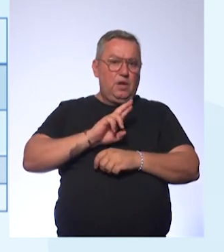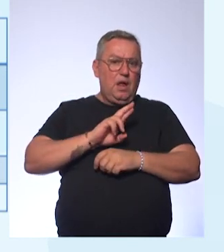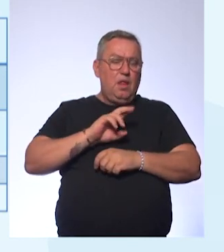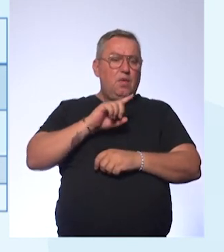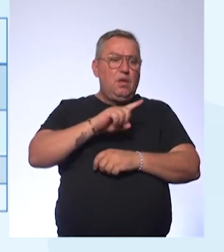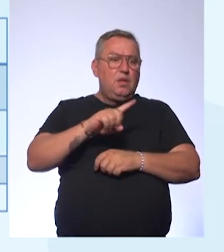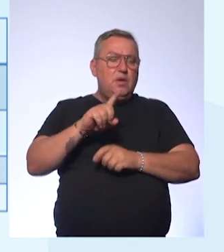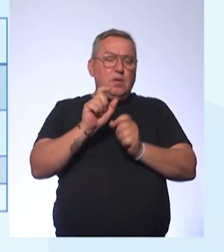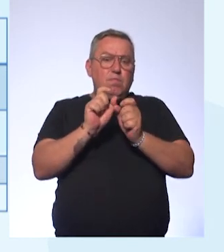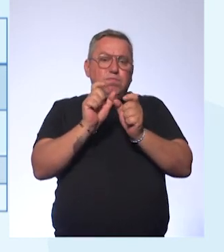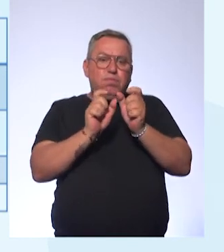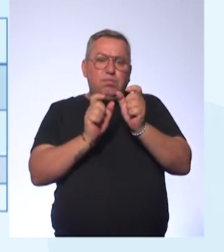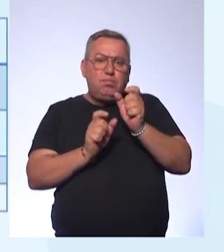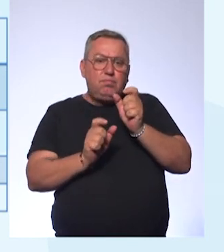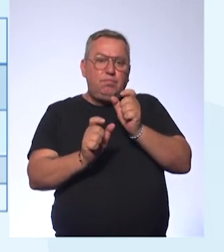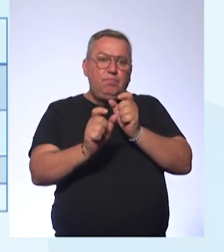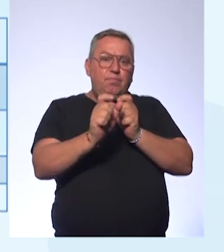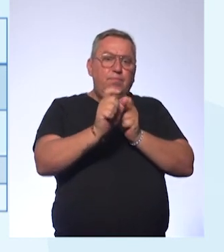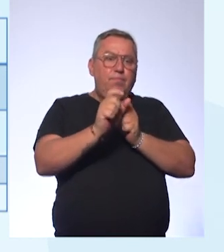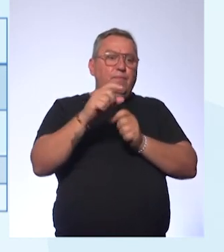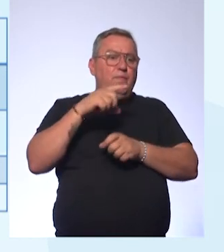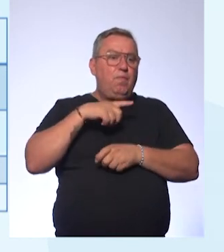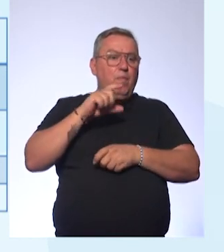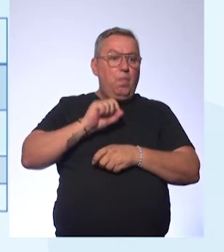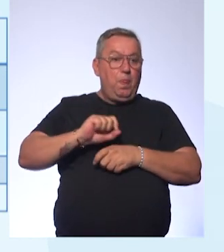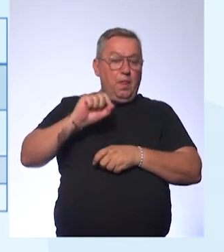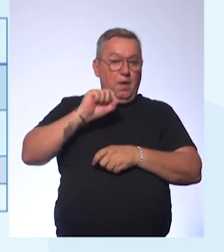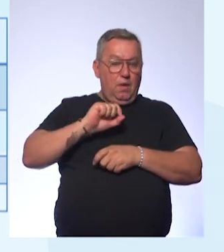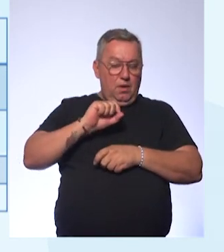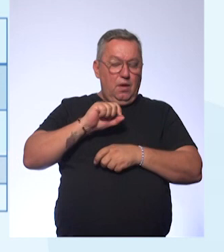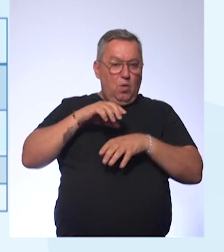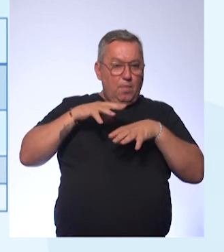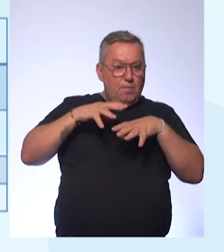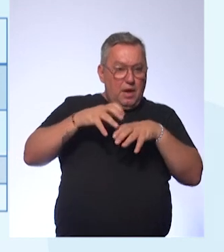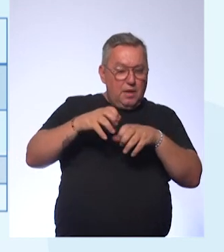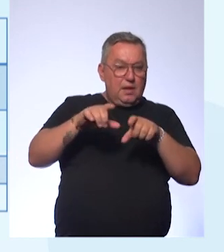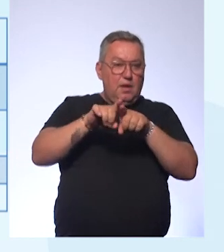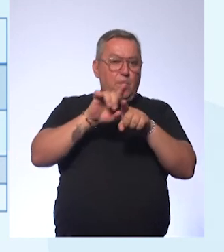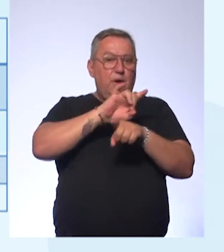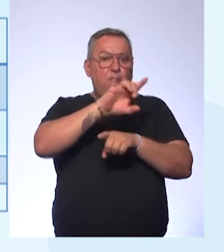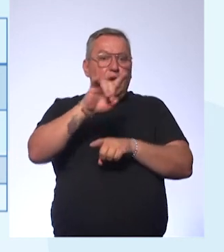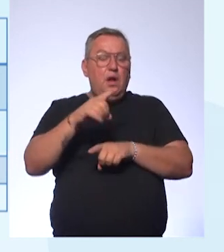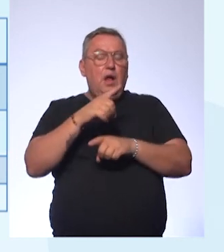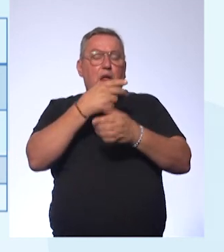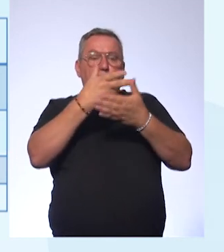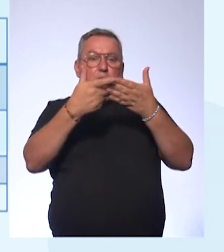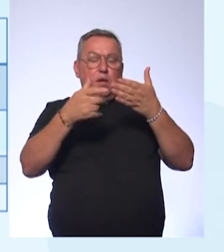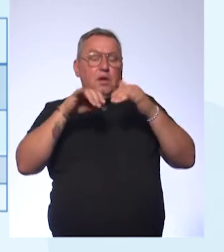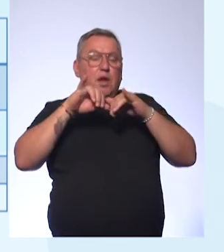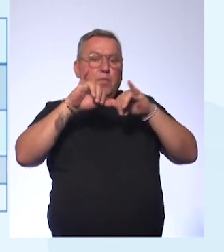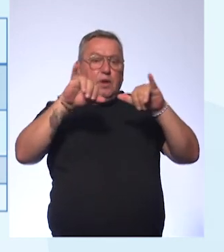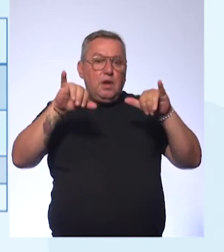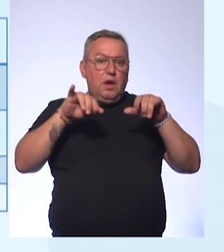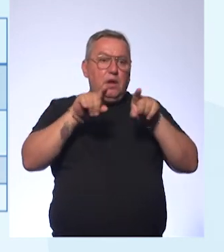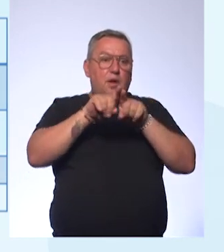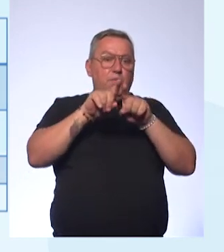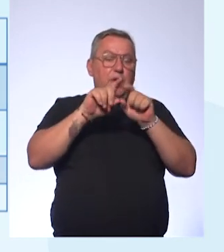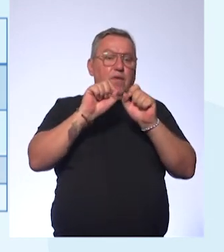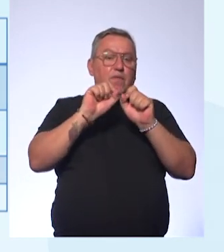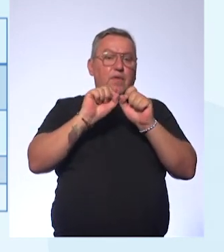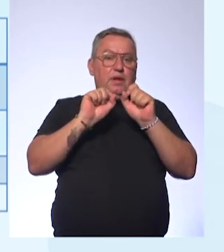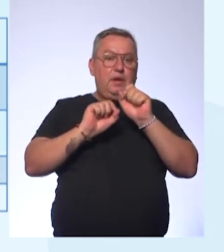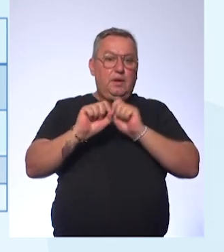dessas partículas, aqui eu tenho a massa atômica de cada elemento químico, ok? E aí eu vou